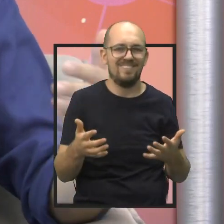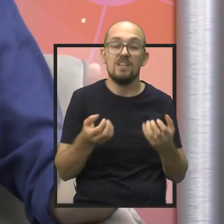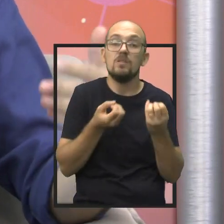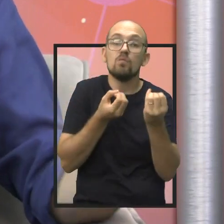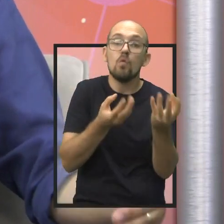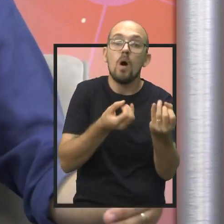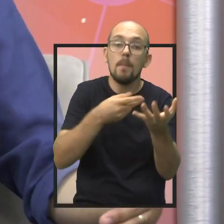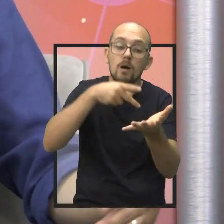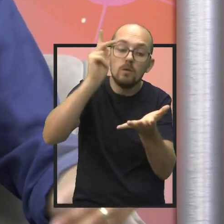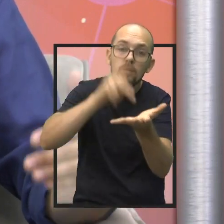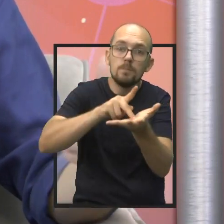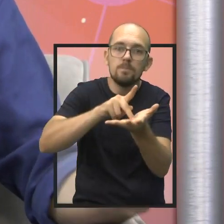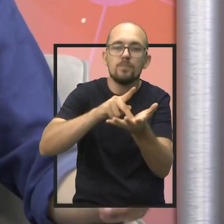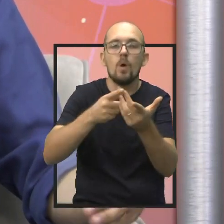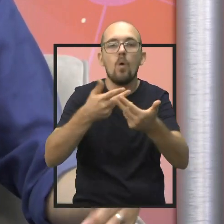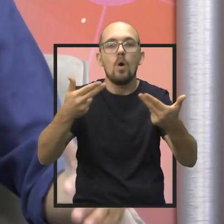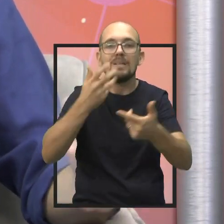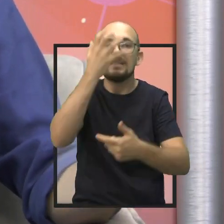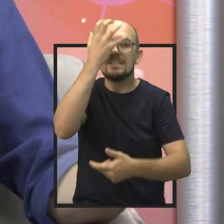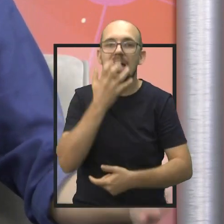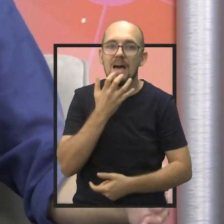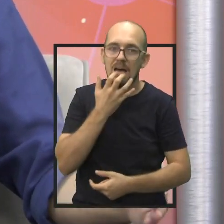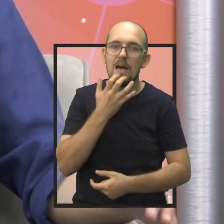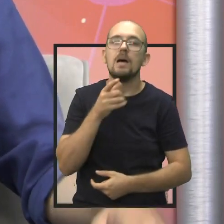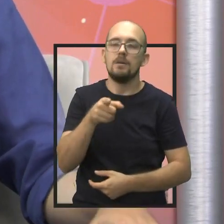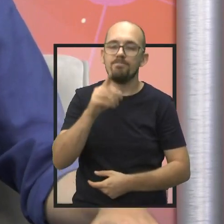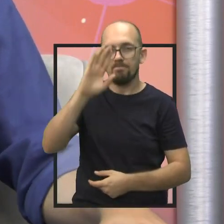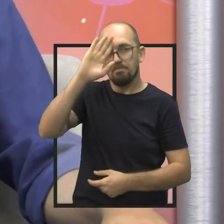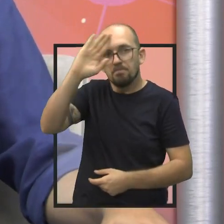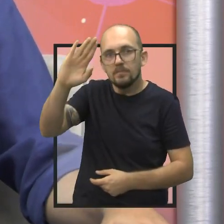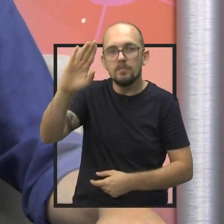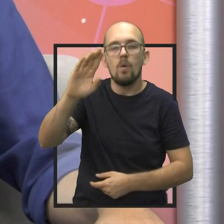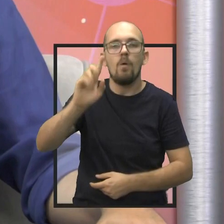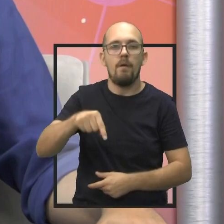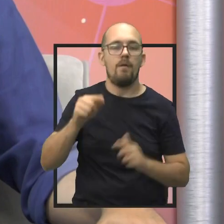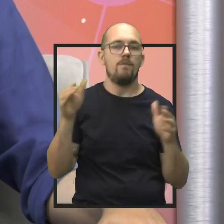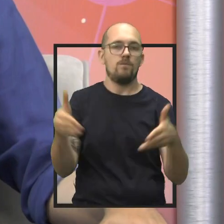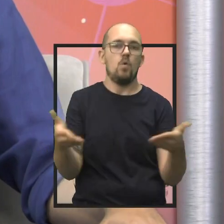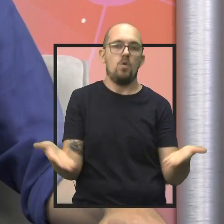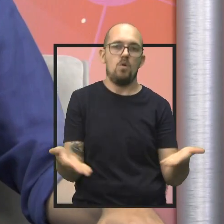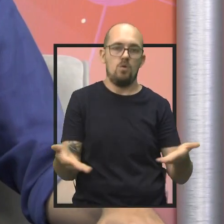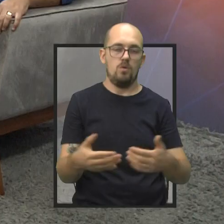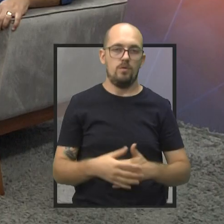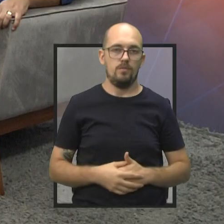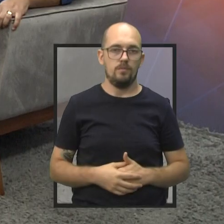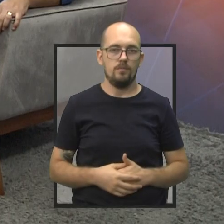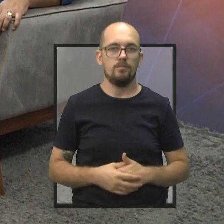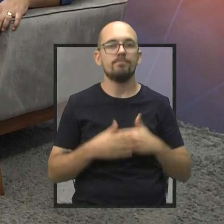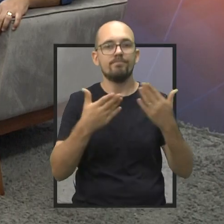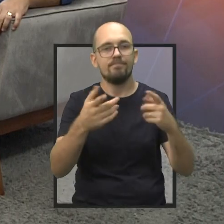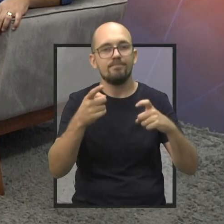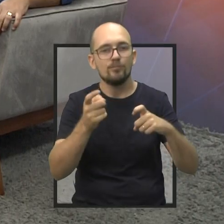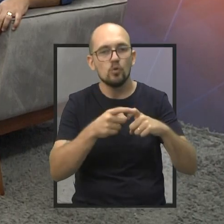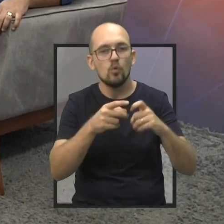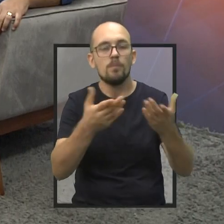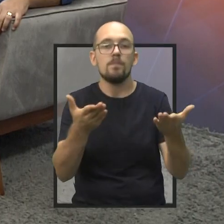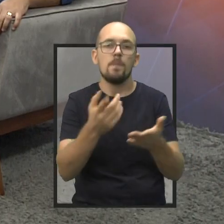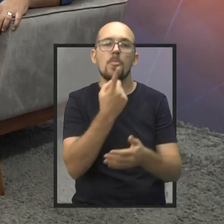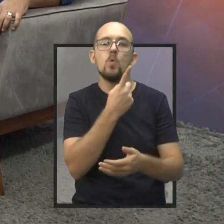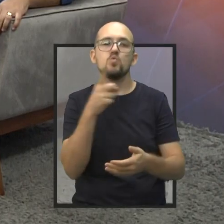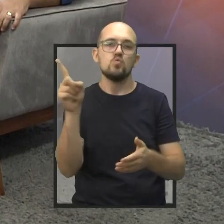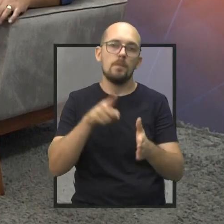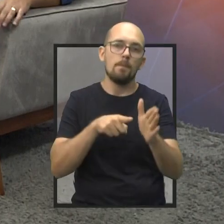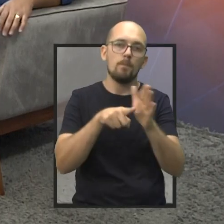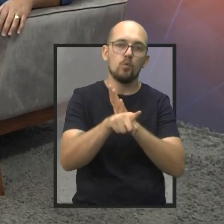vez mais sobre a doença, a informação séria, eu acho que é o principal foco aí que a gente deve ter. Doutor, para a gente finalizar,